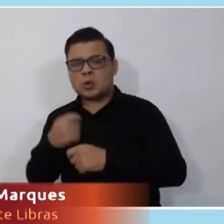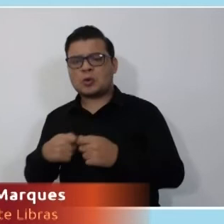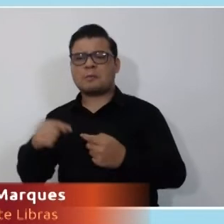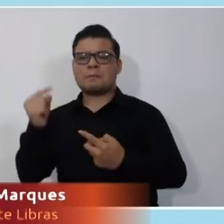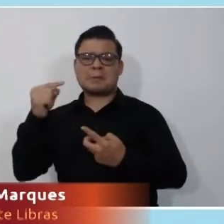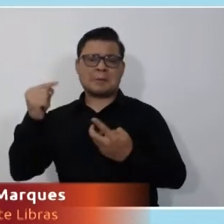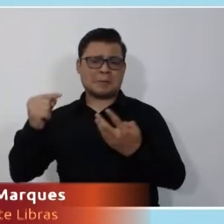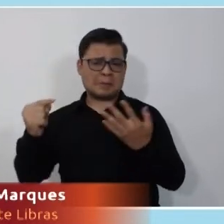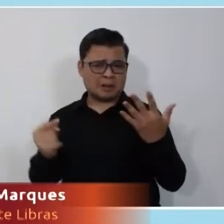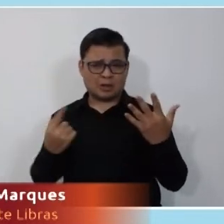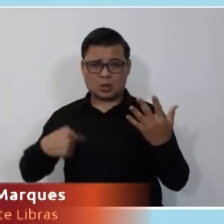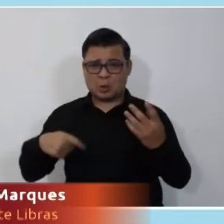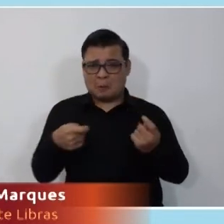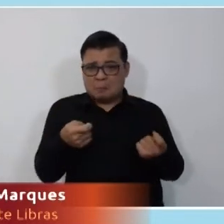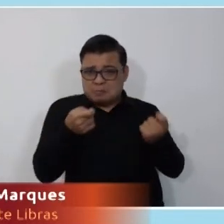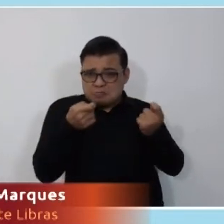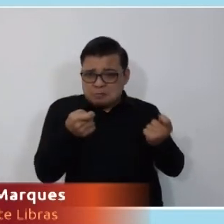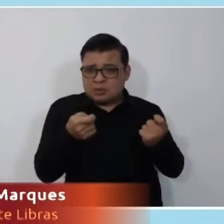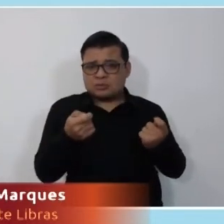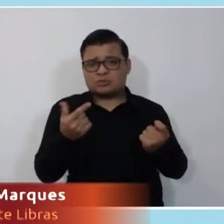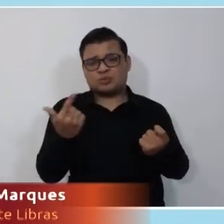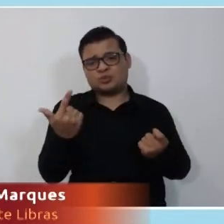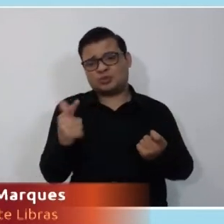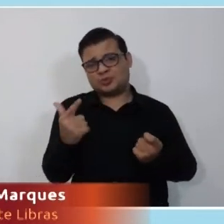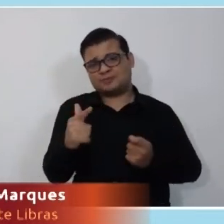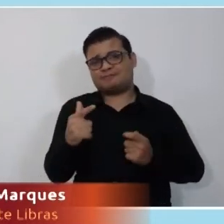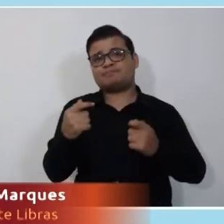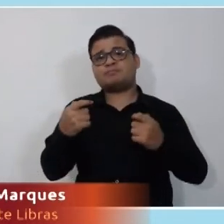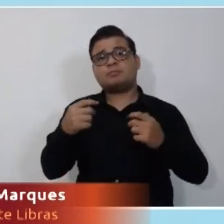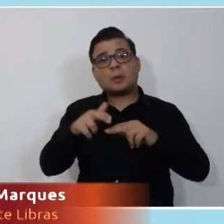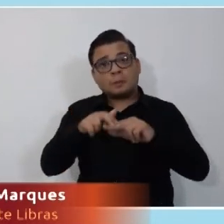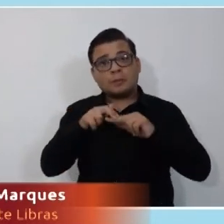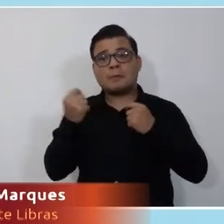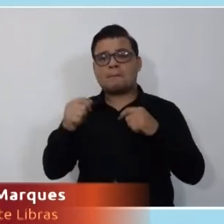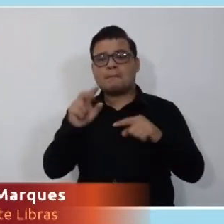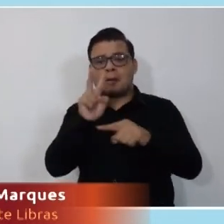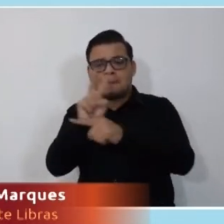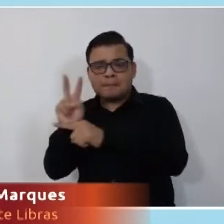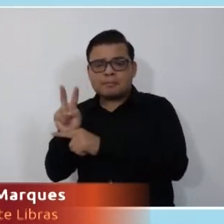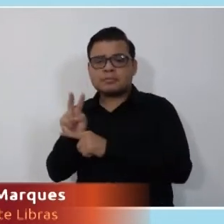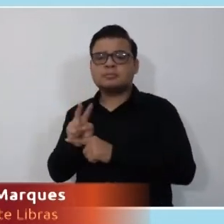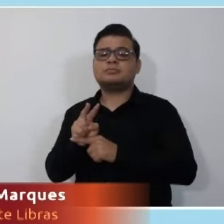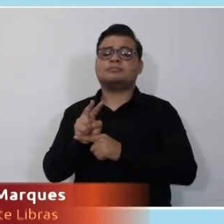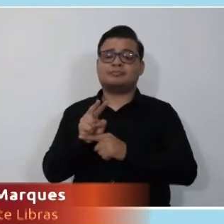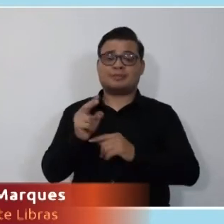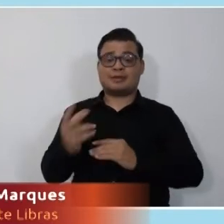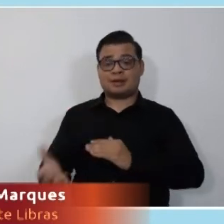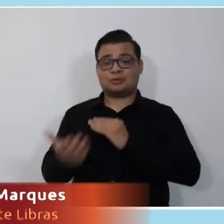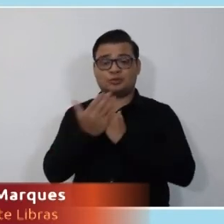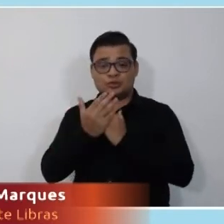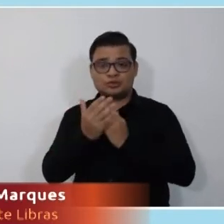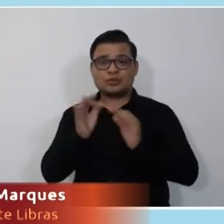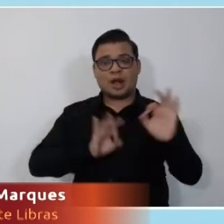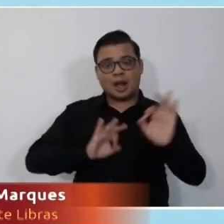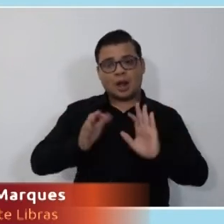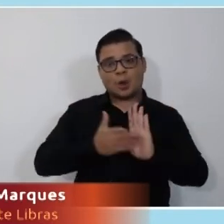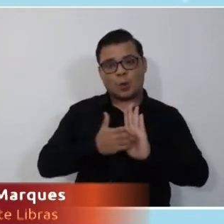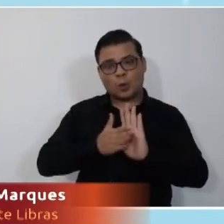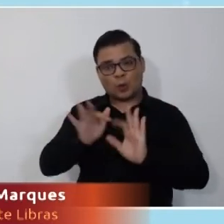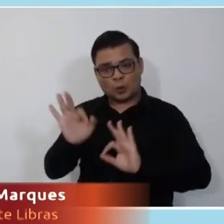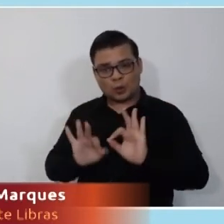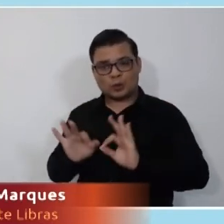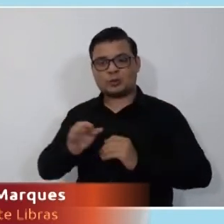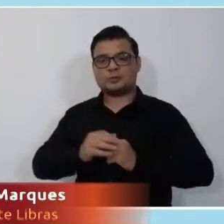do planejamento. Nós temos que ir monitorando para poder ir ajustando tudo que for realizado no plano. Além disso,